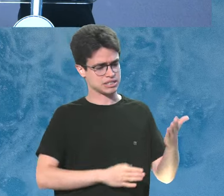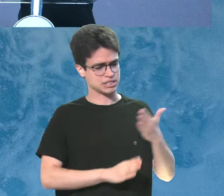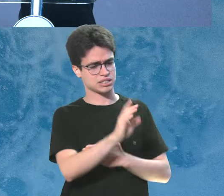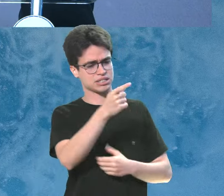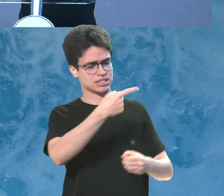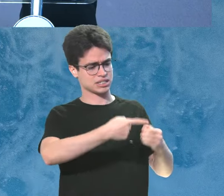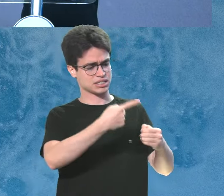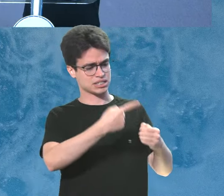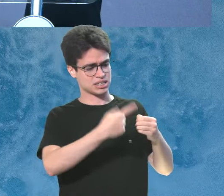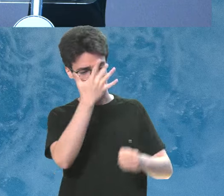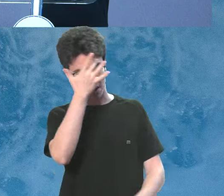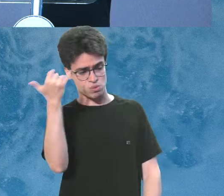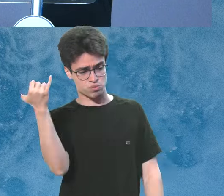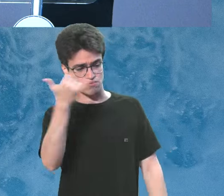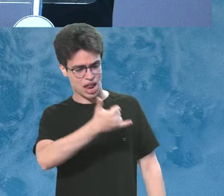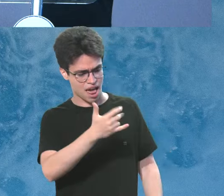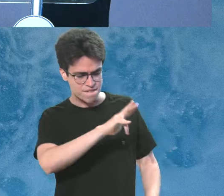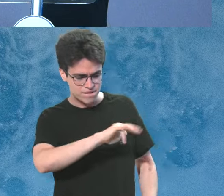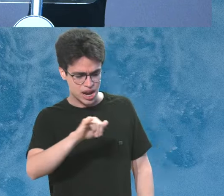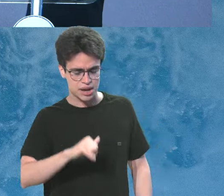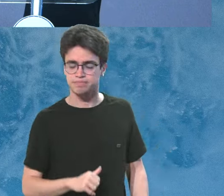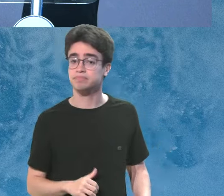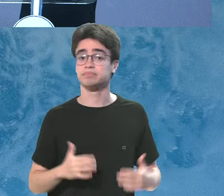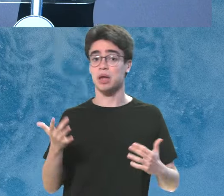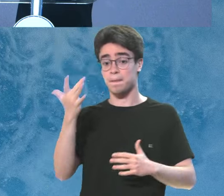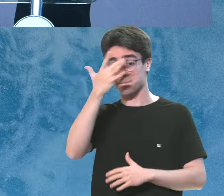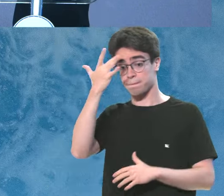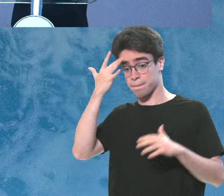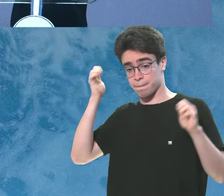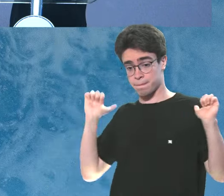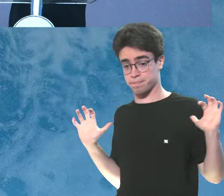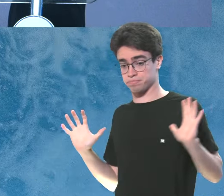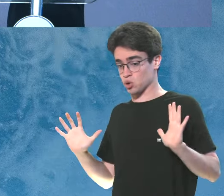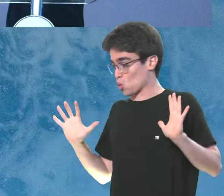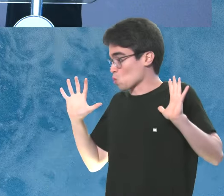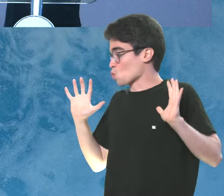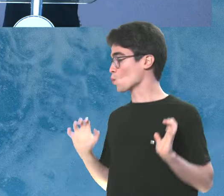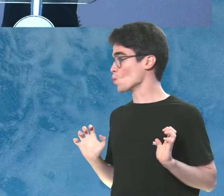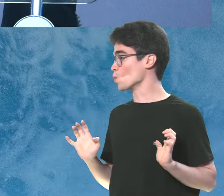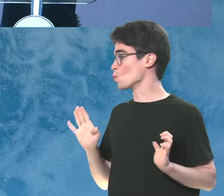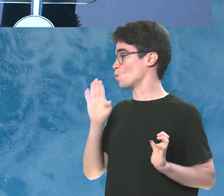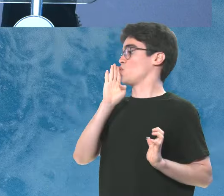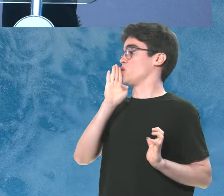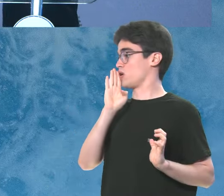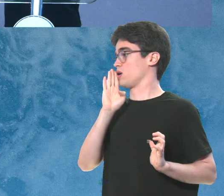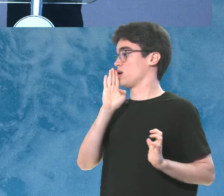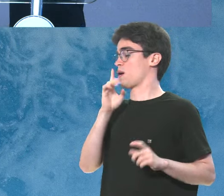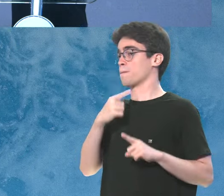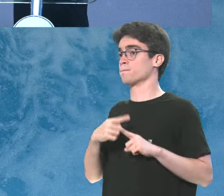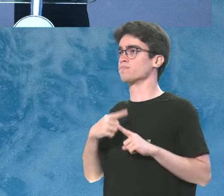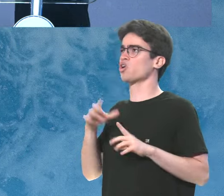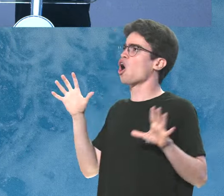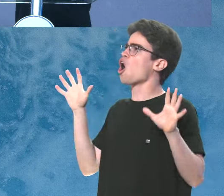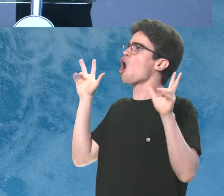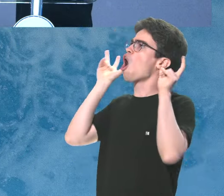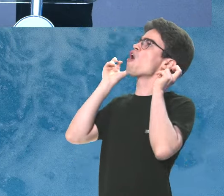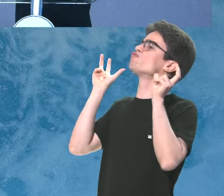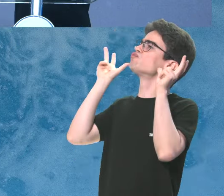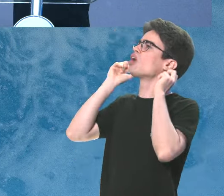dirão o que fazer os homens que estavam com Saulo ficaram calados de espanto Pois ouviam uma voz mas não viam